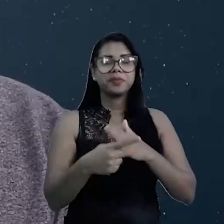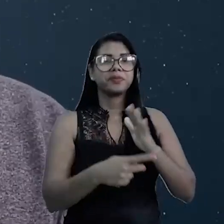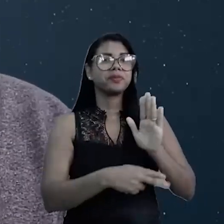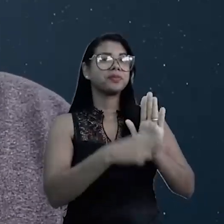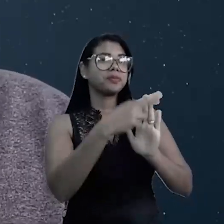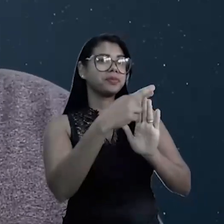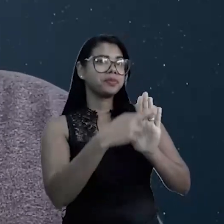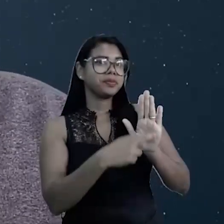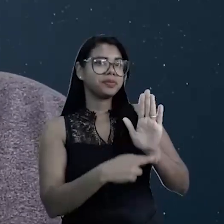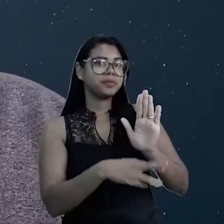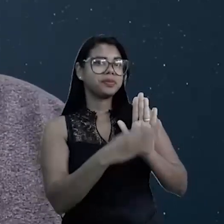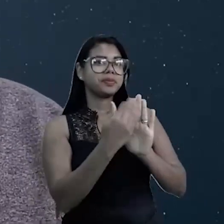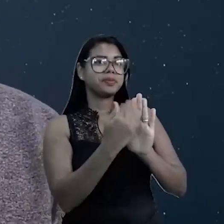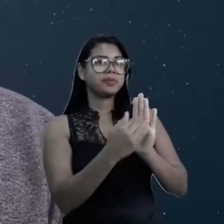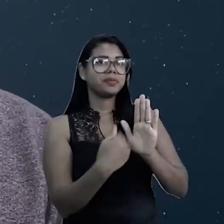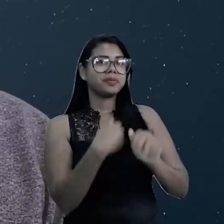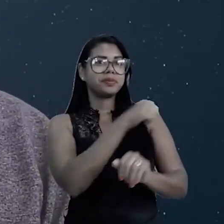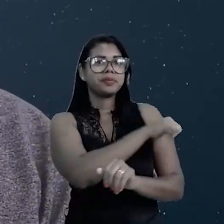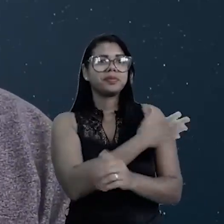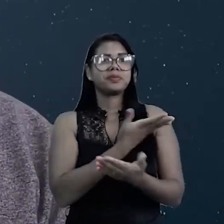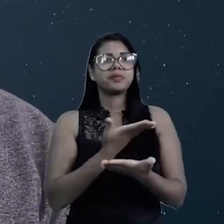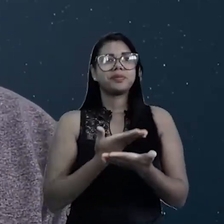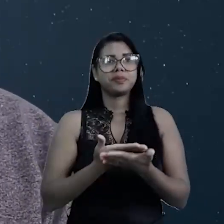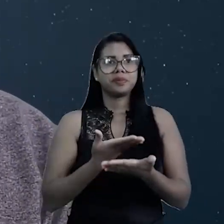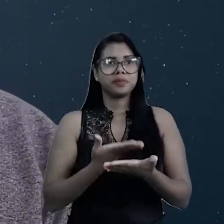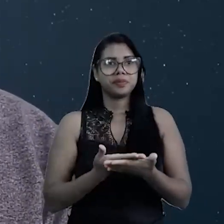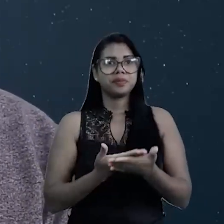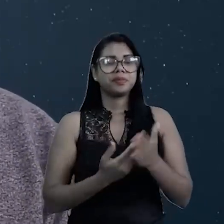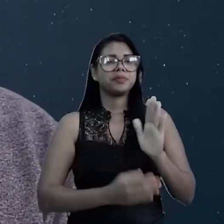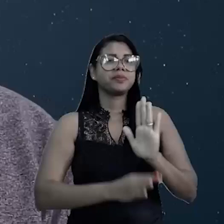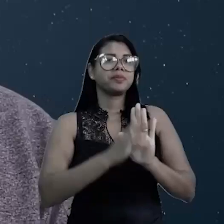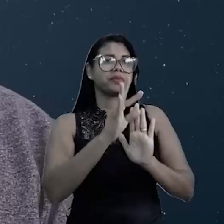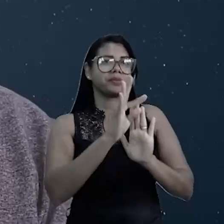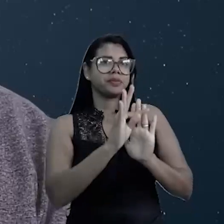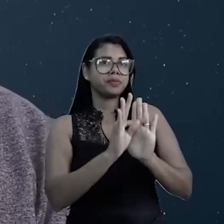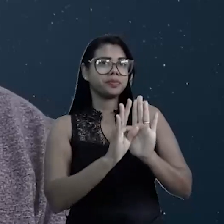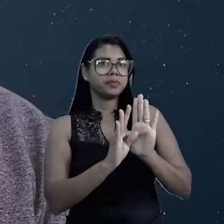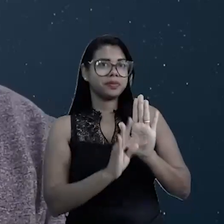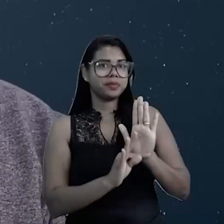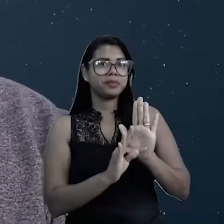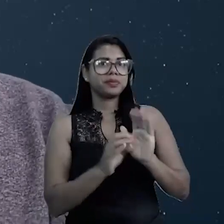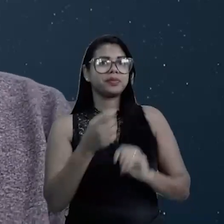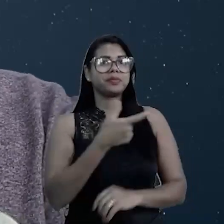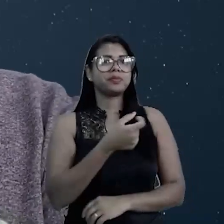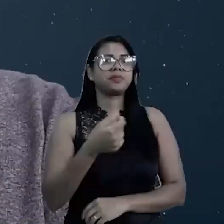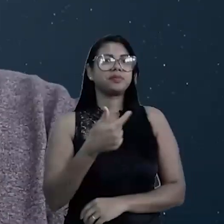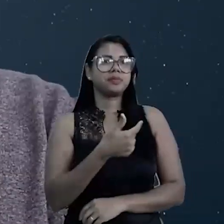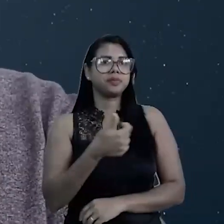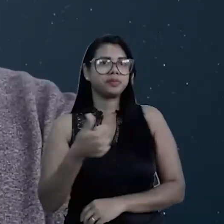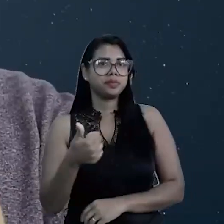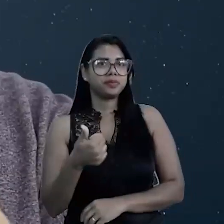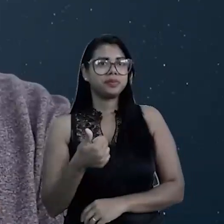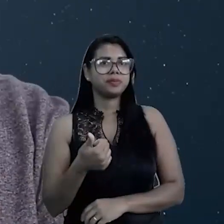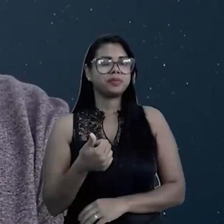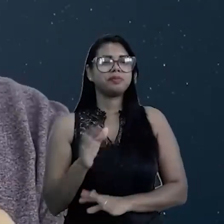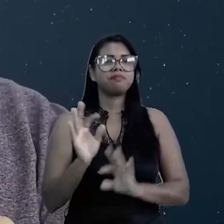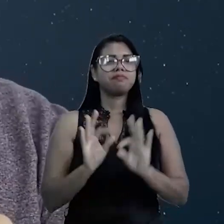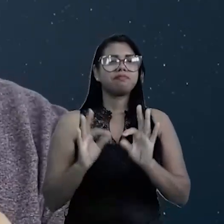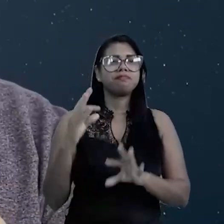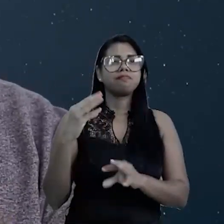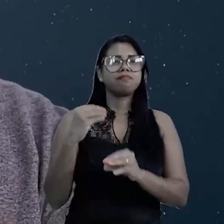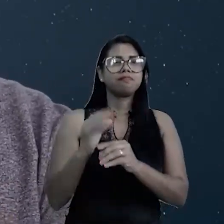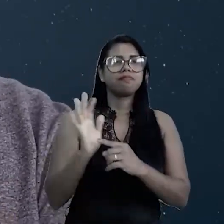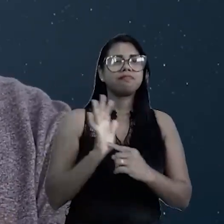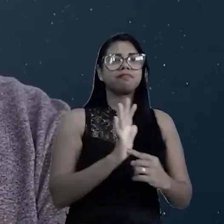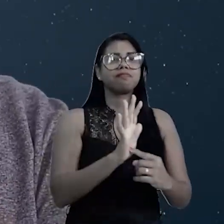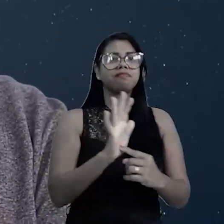redação espetacular da aluna que produziu o texto lá no ano de 2021. A gente está trabalhando exatamente